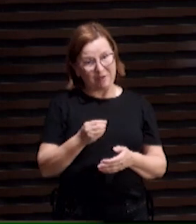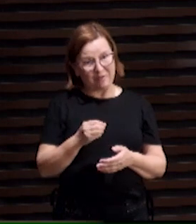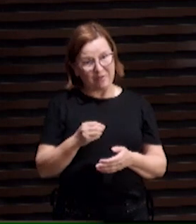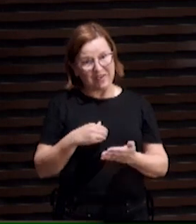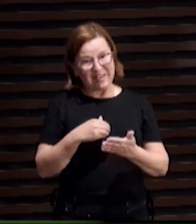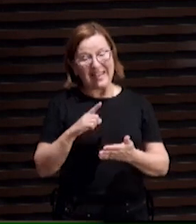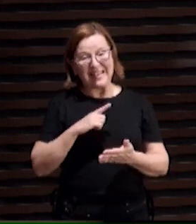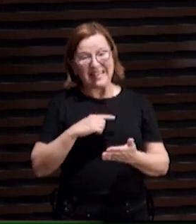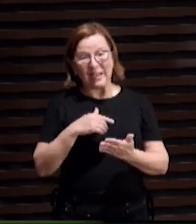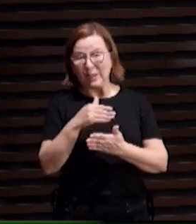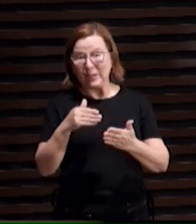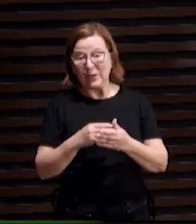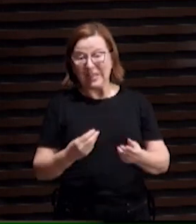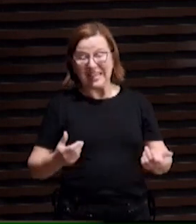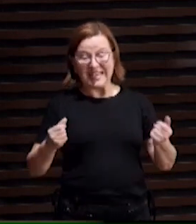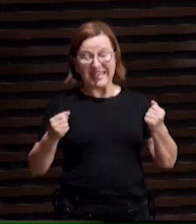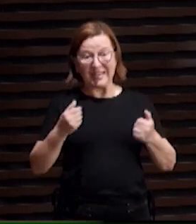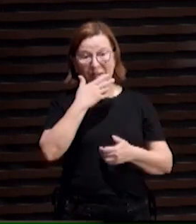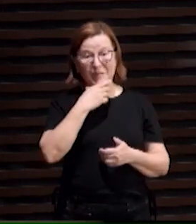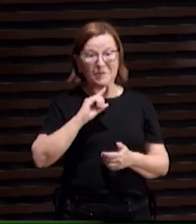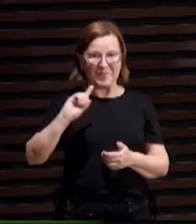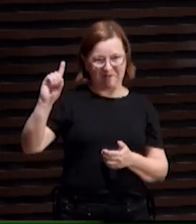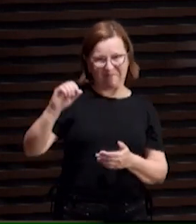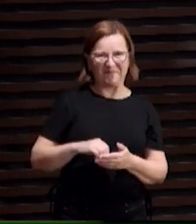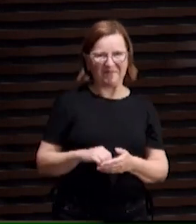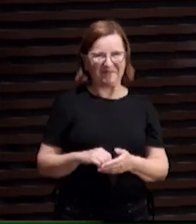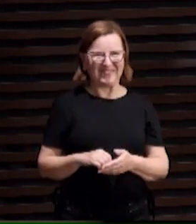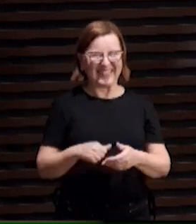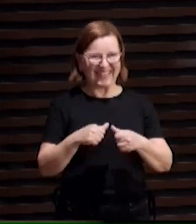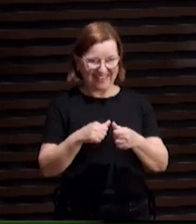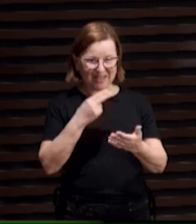Esta carta aqui é uma carta do filho.